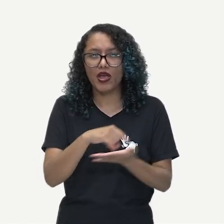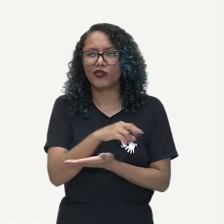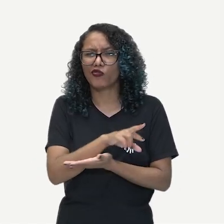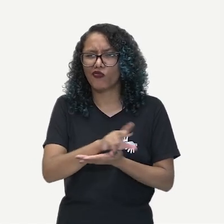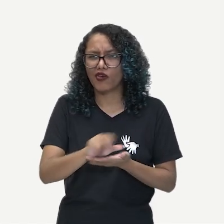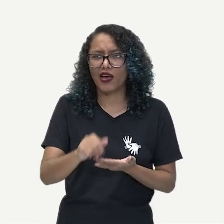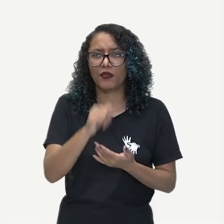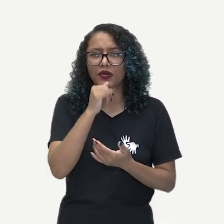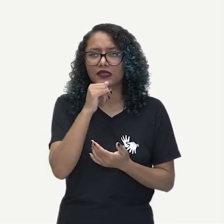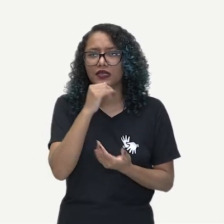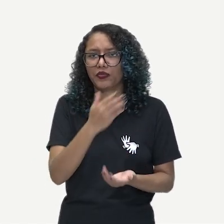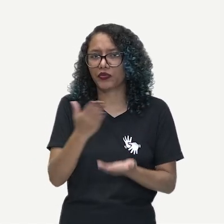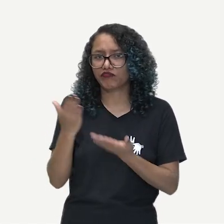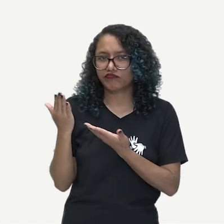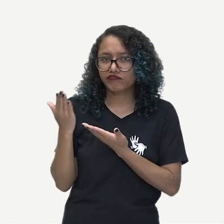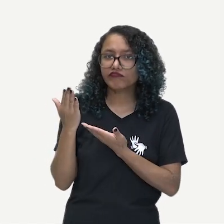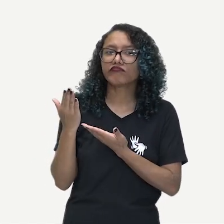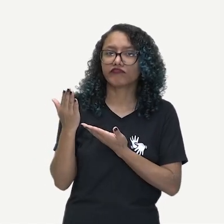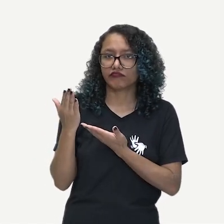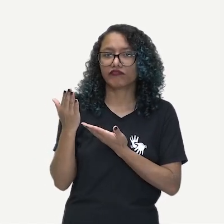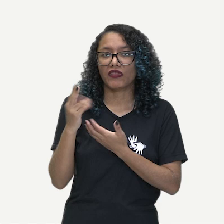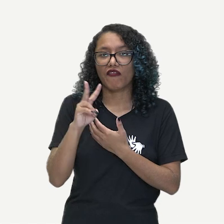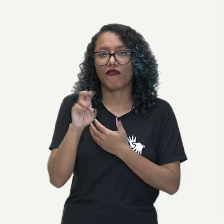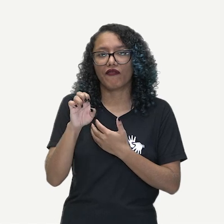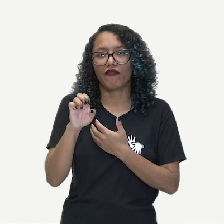Versalhes, que eu tenho certeza que vocês já ouviram falar,